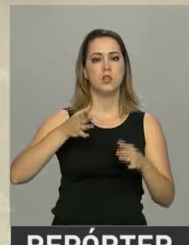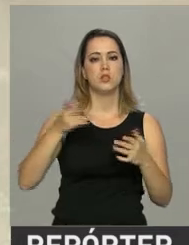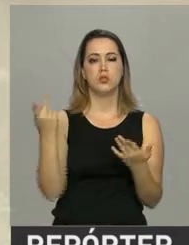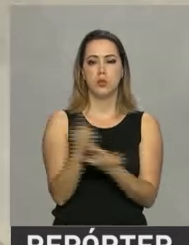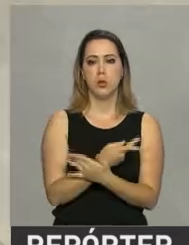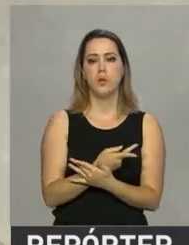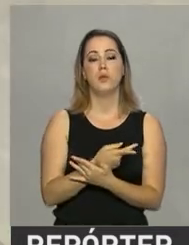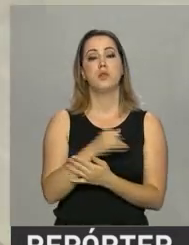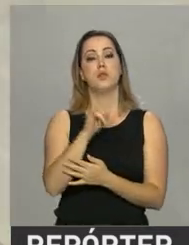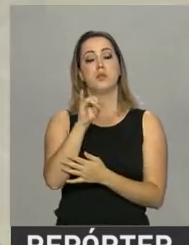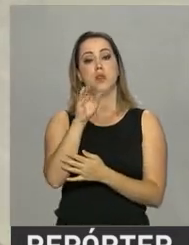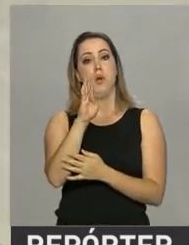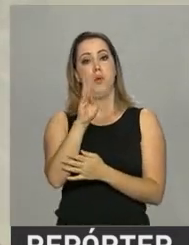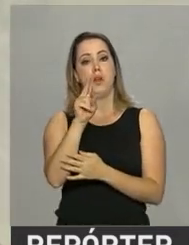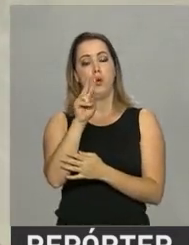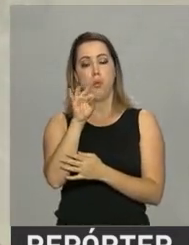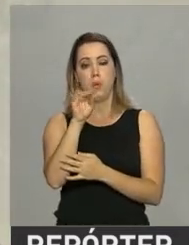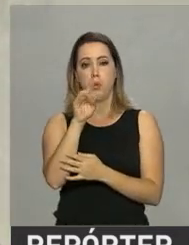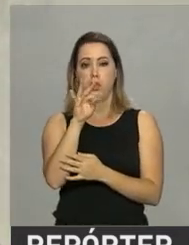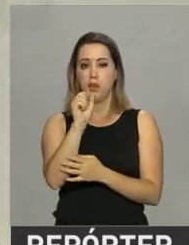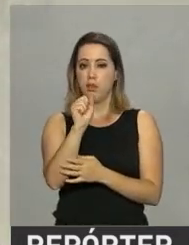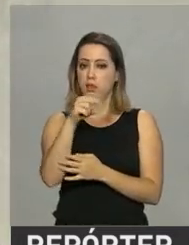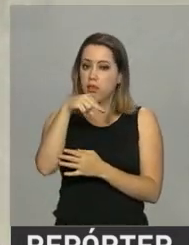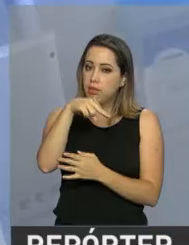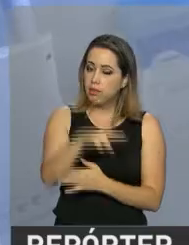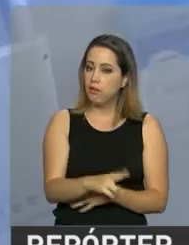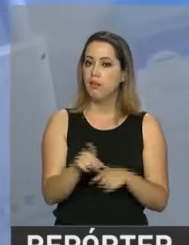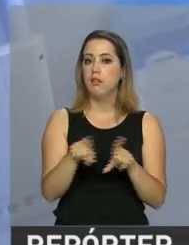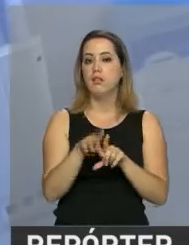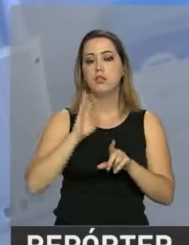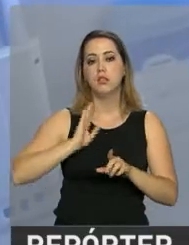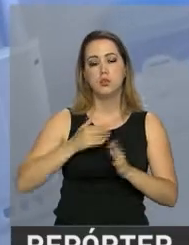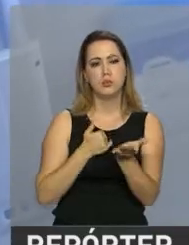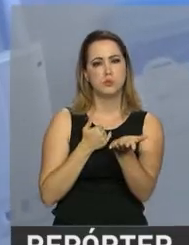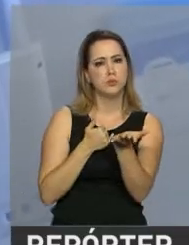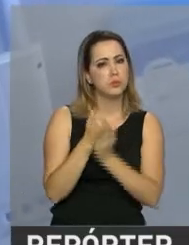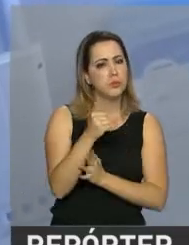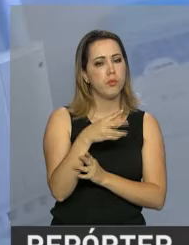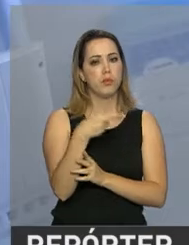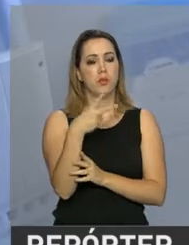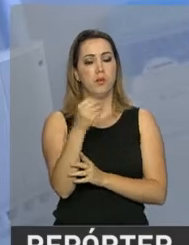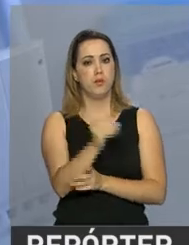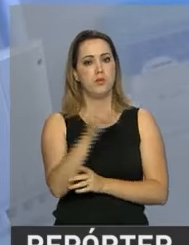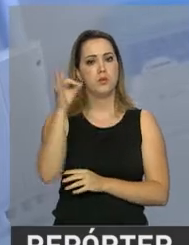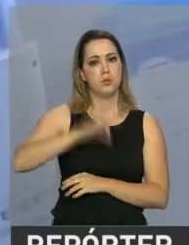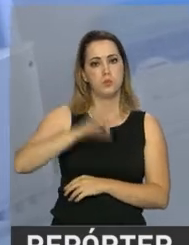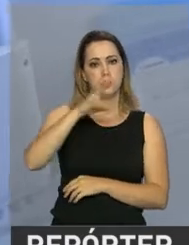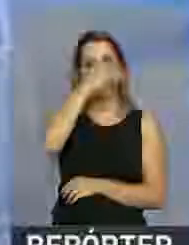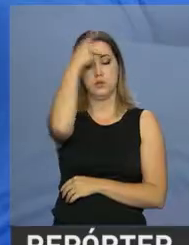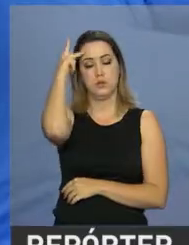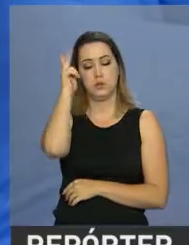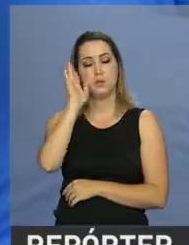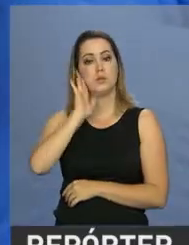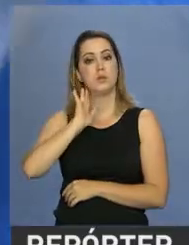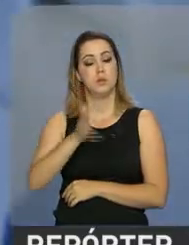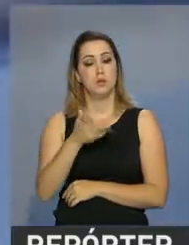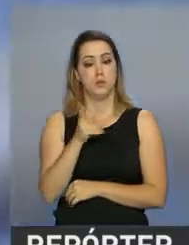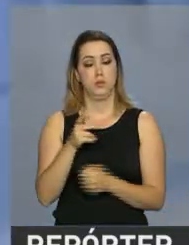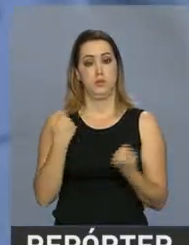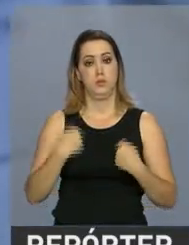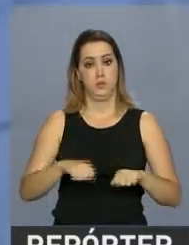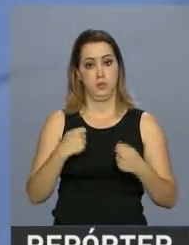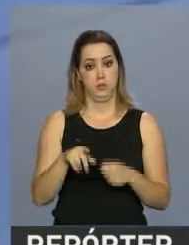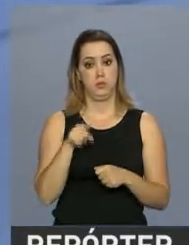Instituto Butantan, já está na fase clínica. Quase 20% dos 17 mil voluntários necessários